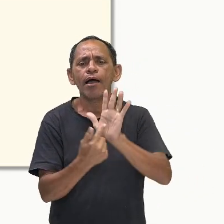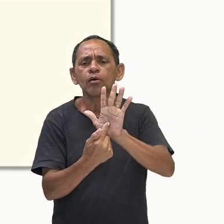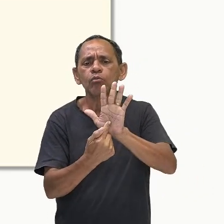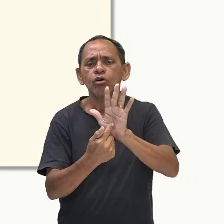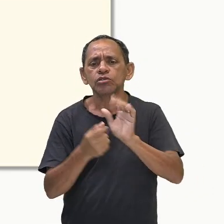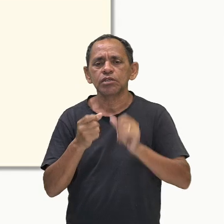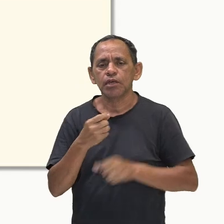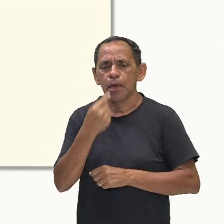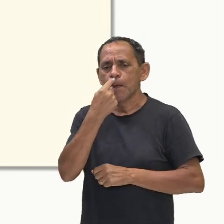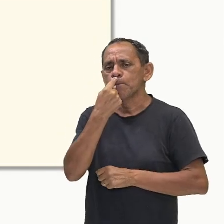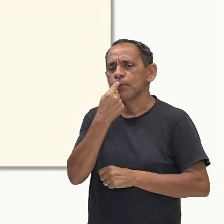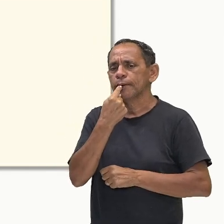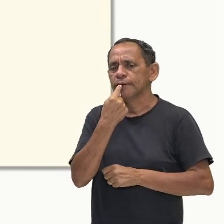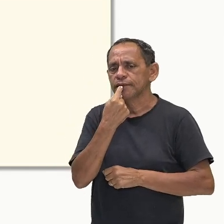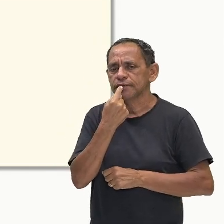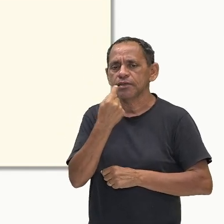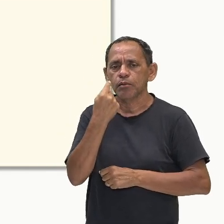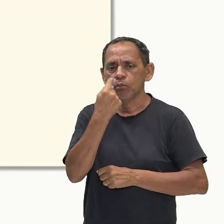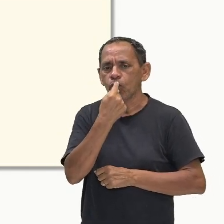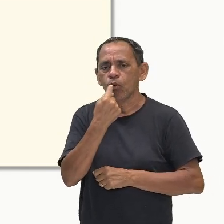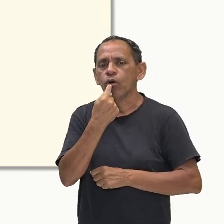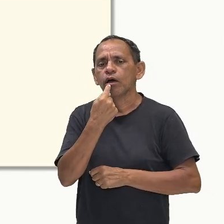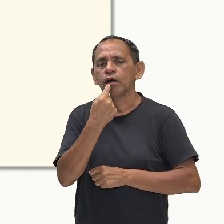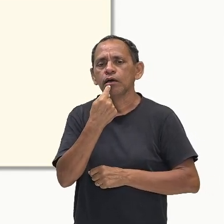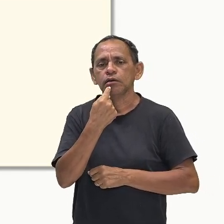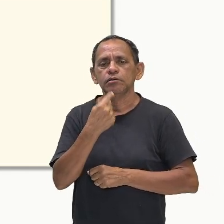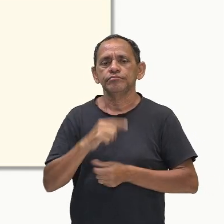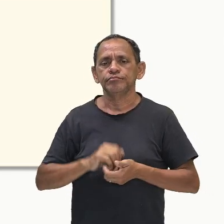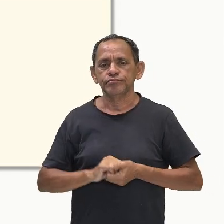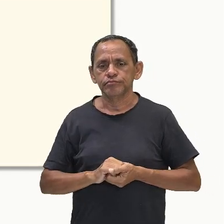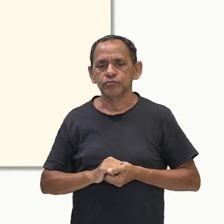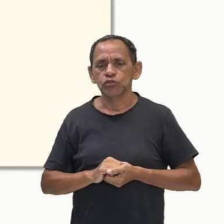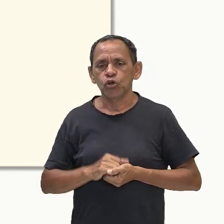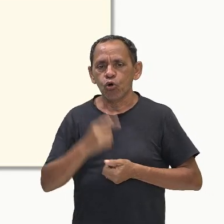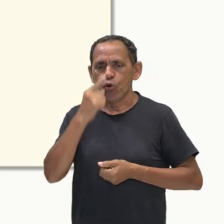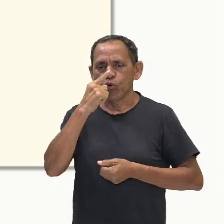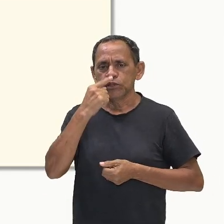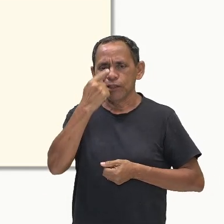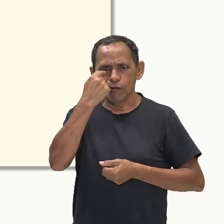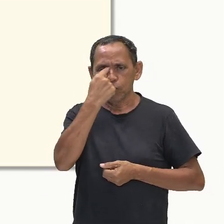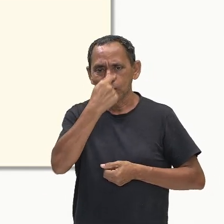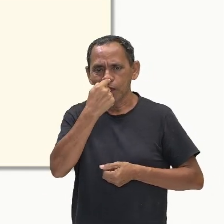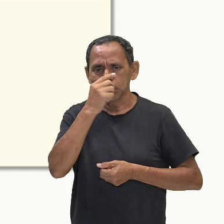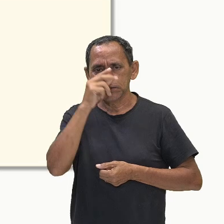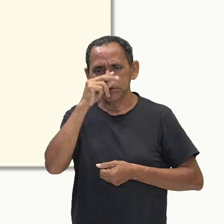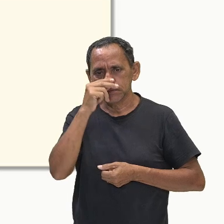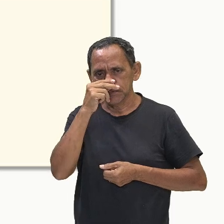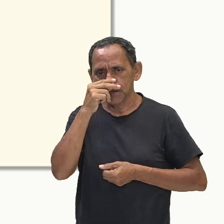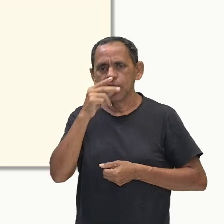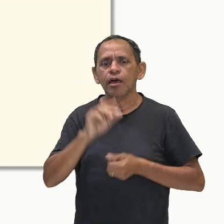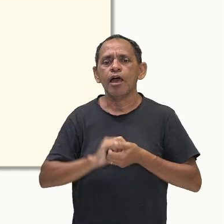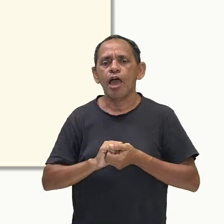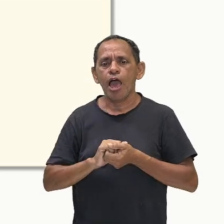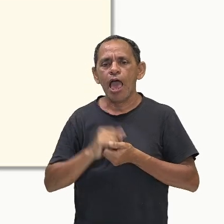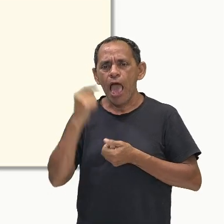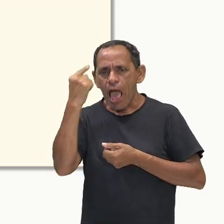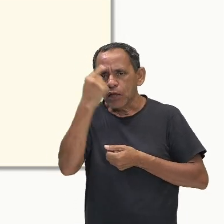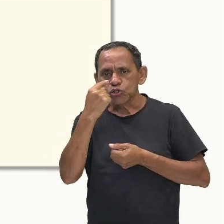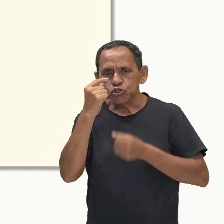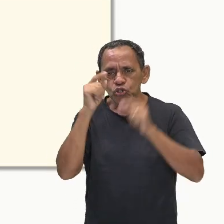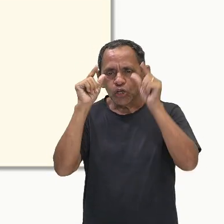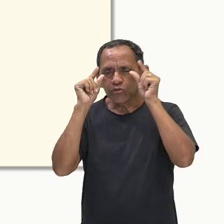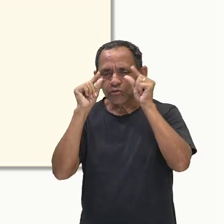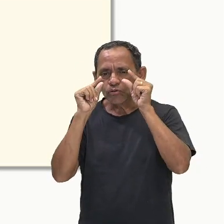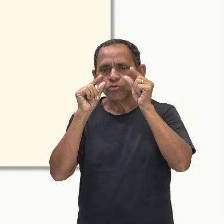e a boca, indefinido, né? Ele não aparece. Nariz rebaixado, pequena abertura dos olhos, o nariz